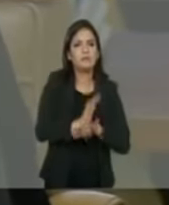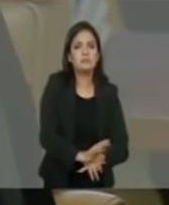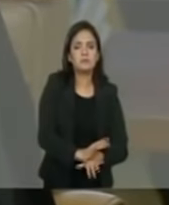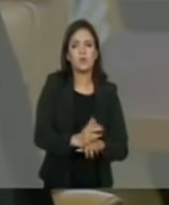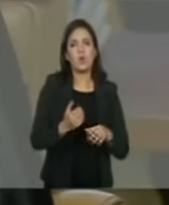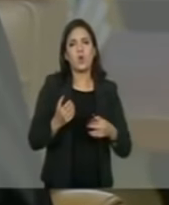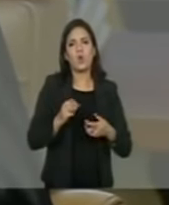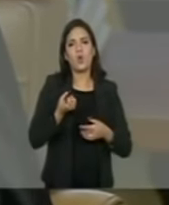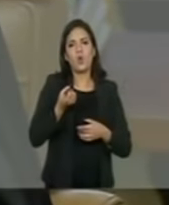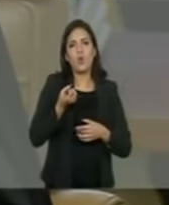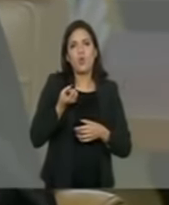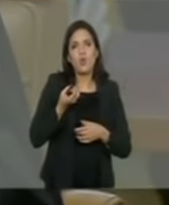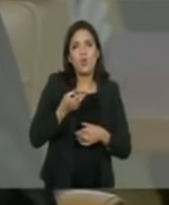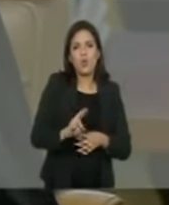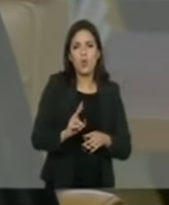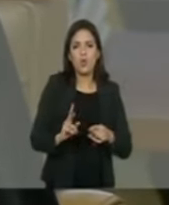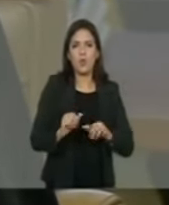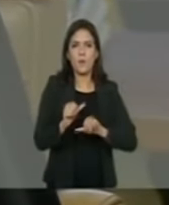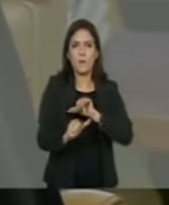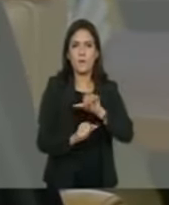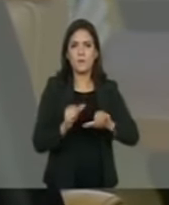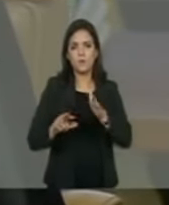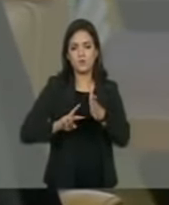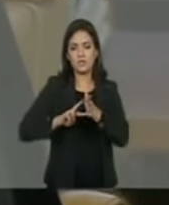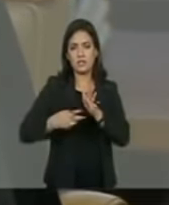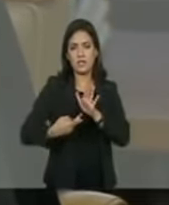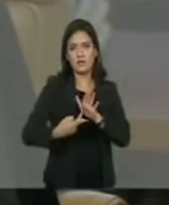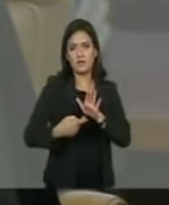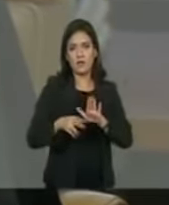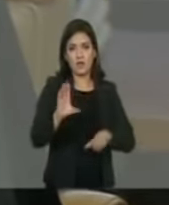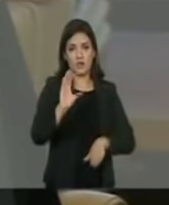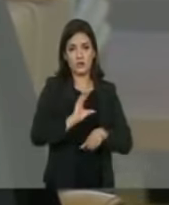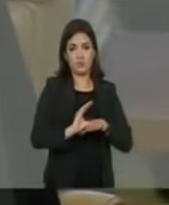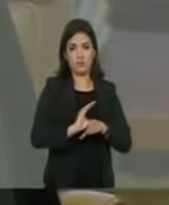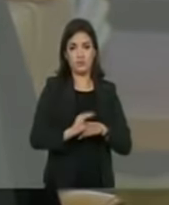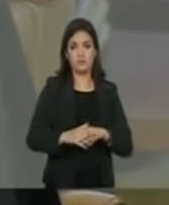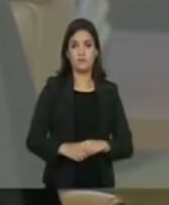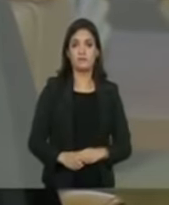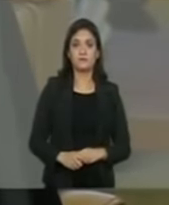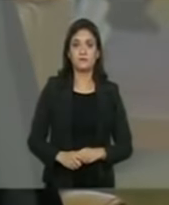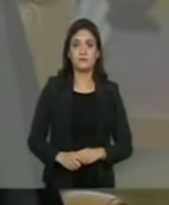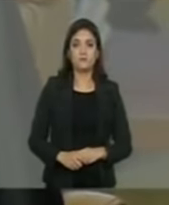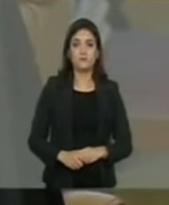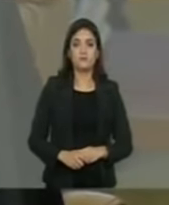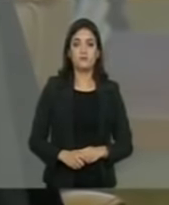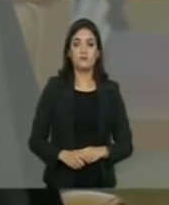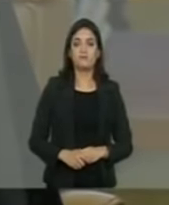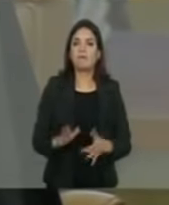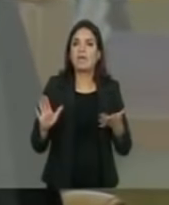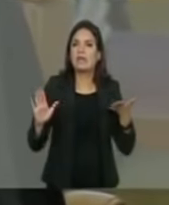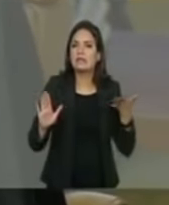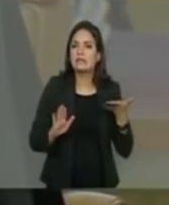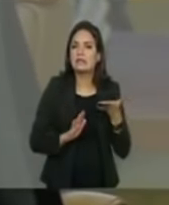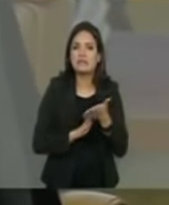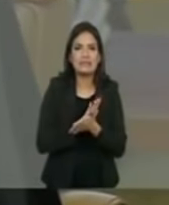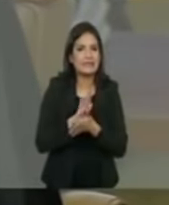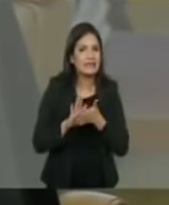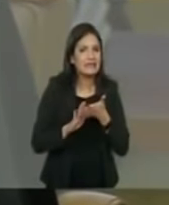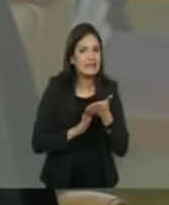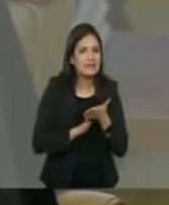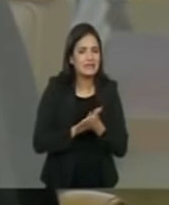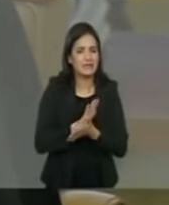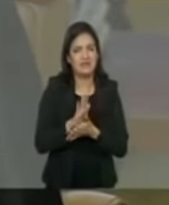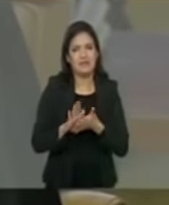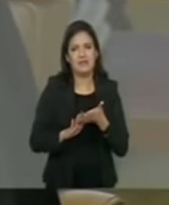da própria lei fundamental nada absolutamente nada compensa a